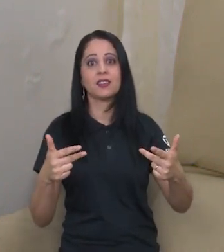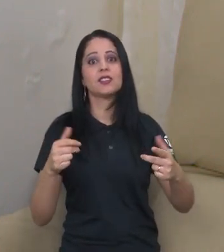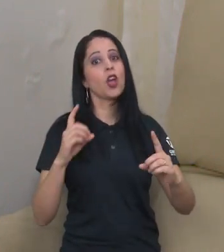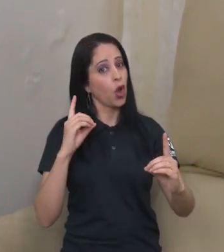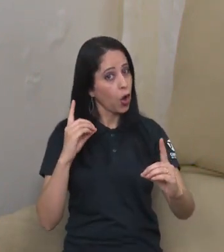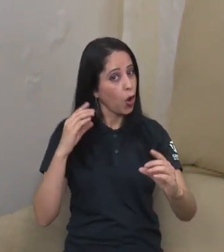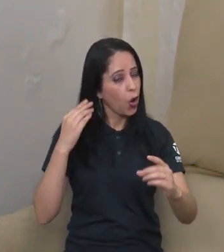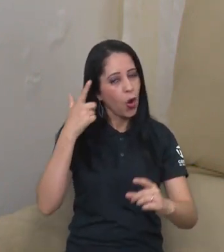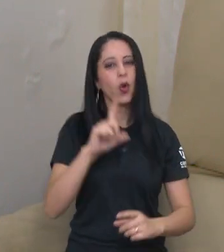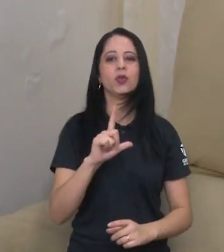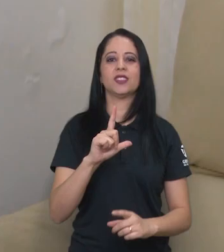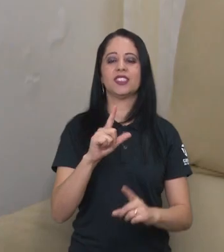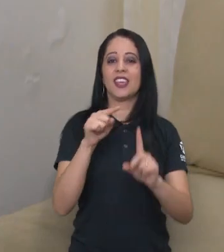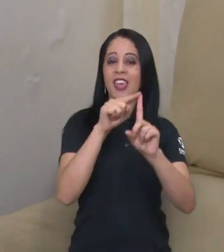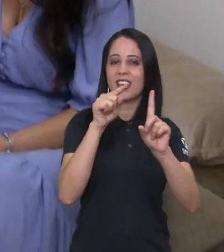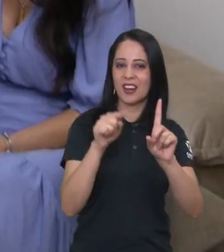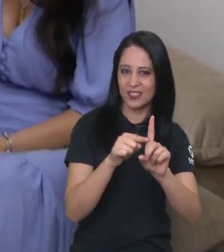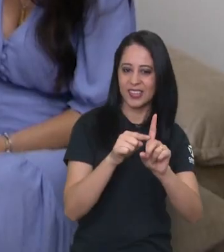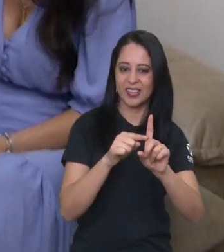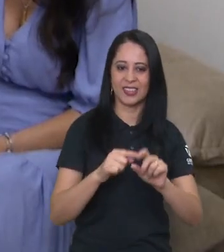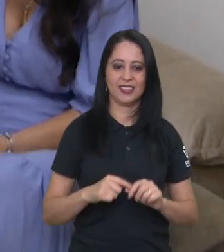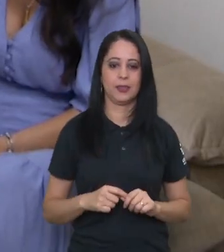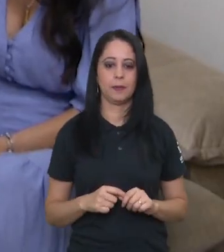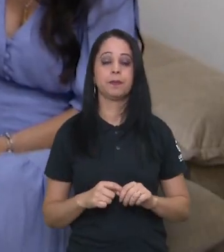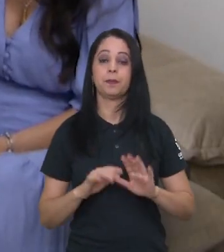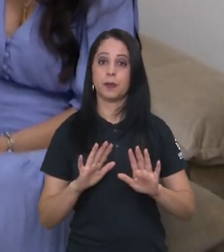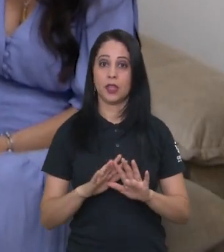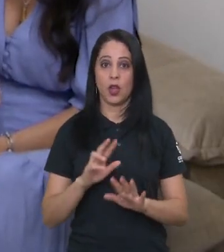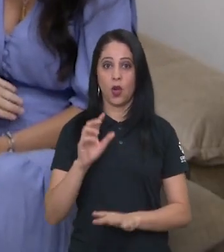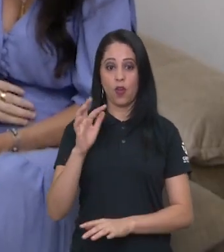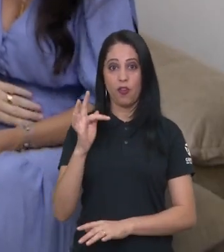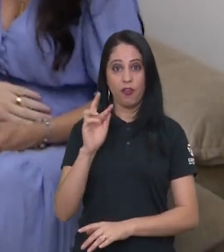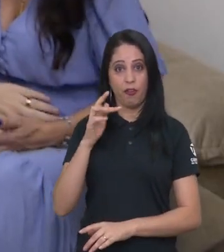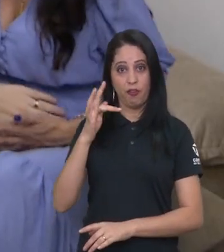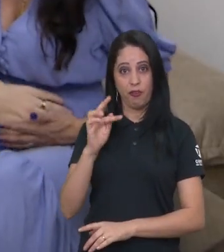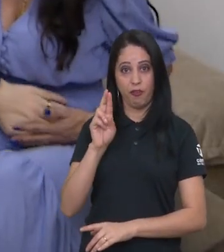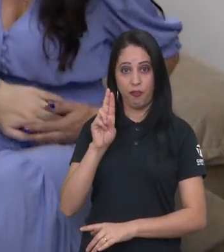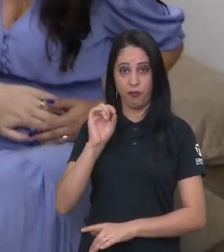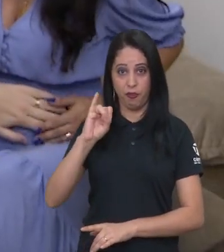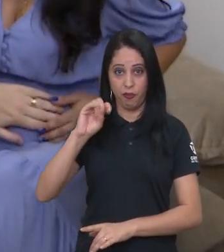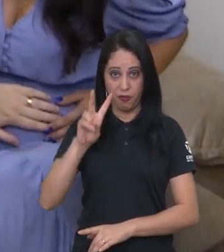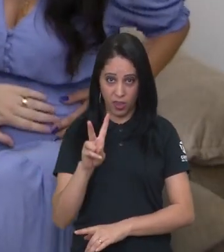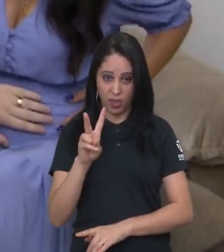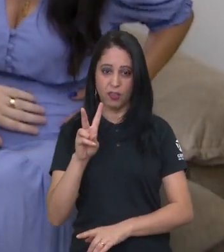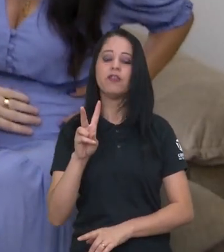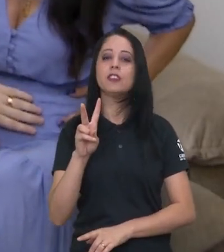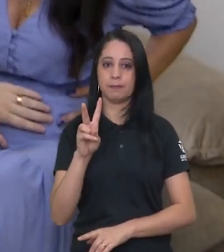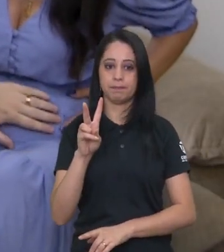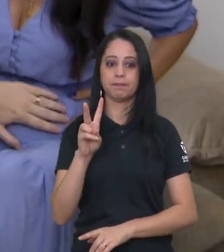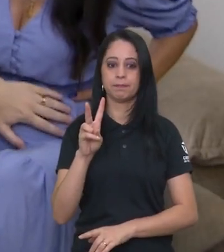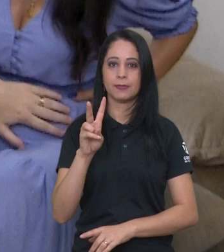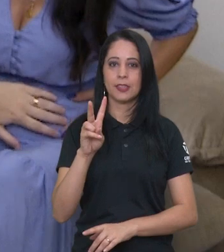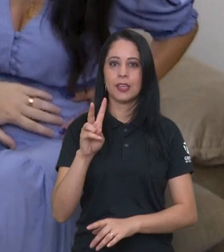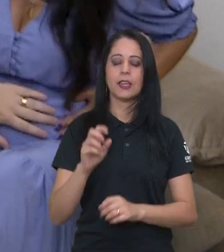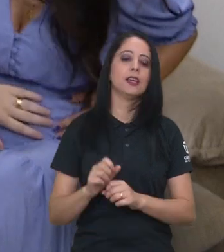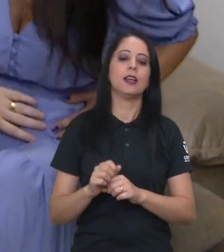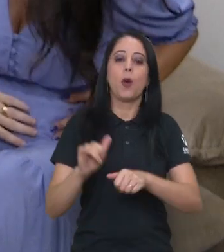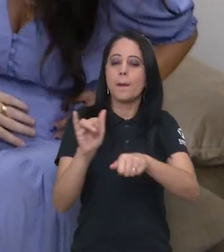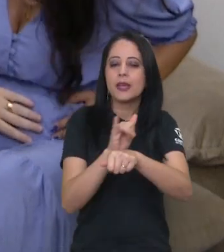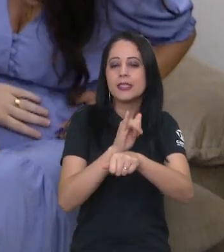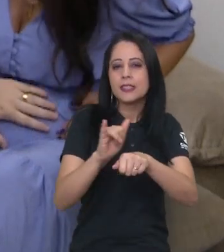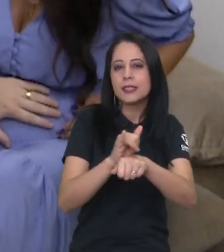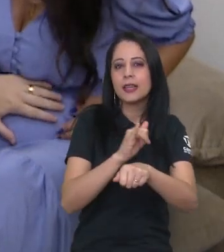a fertilização in vitro. Conhecido também como FIV, as chances de engravidar por meio desse método